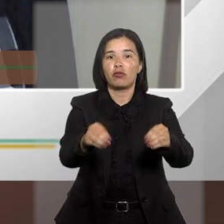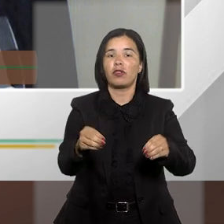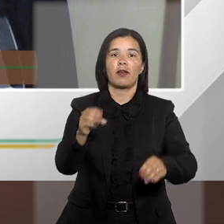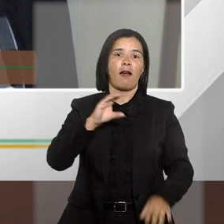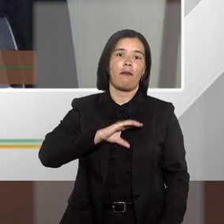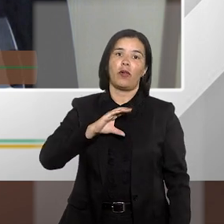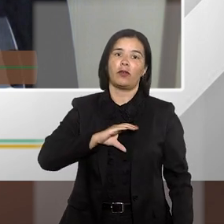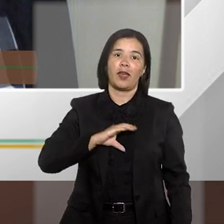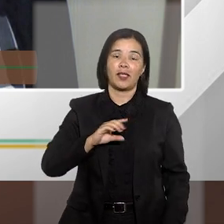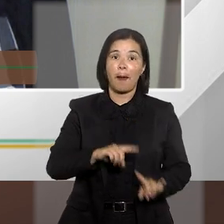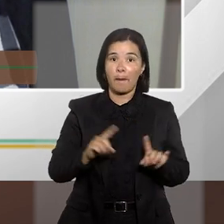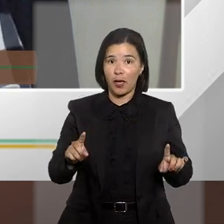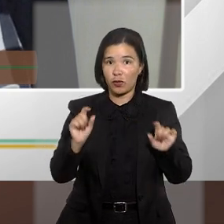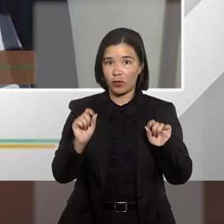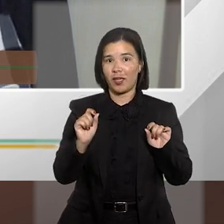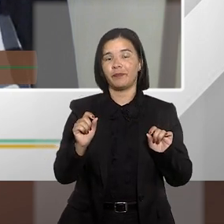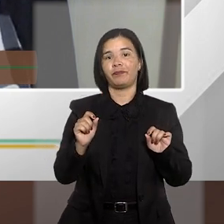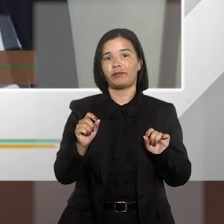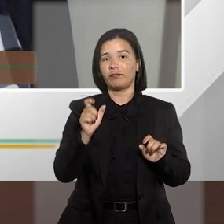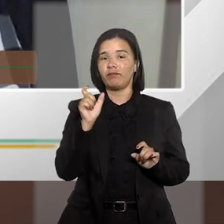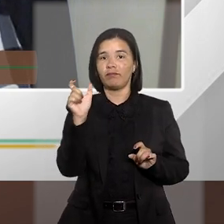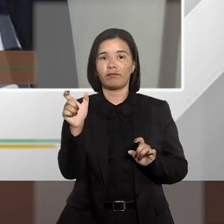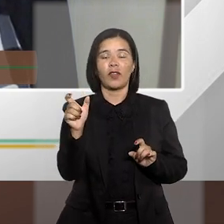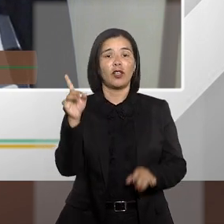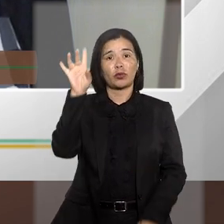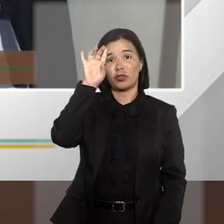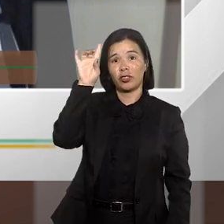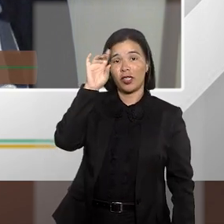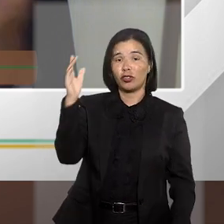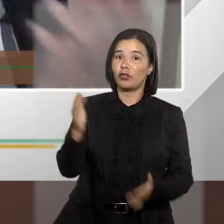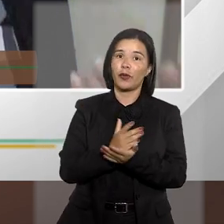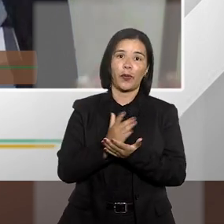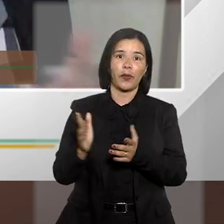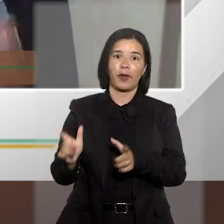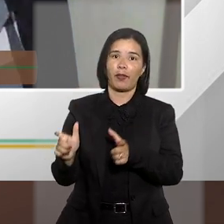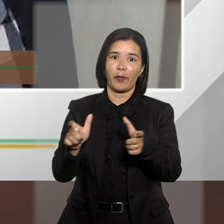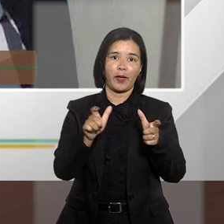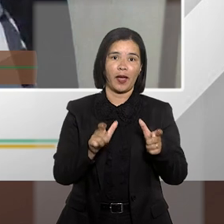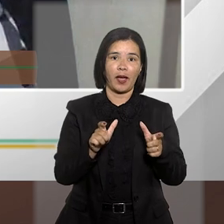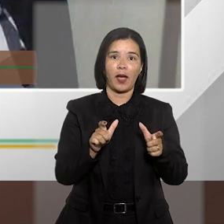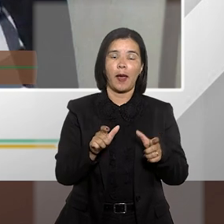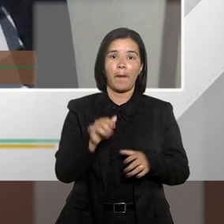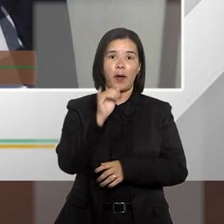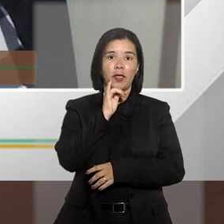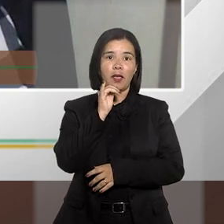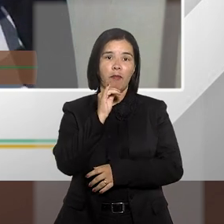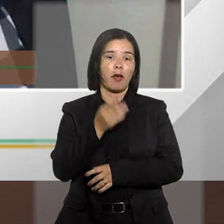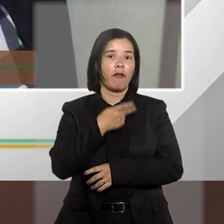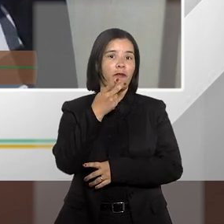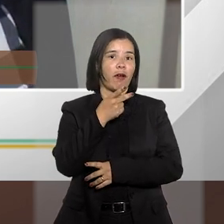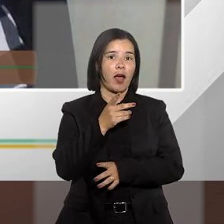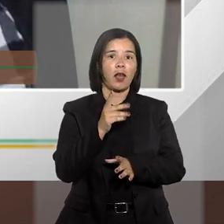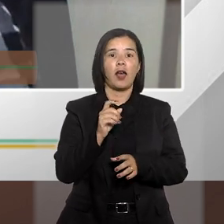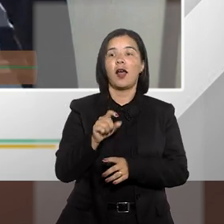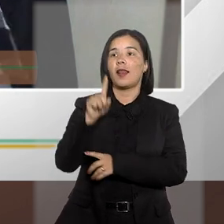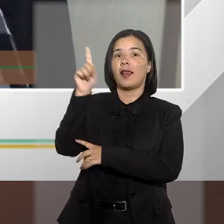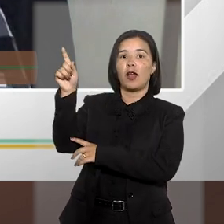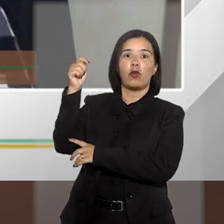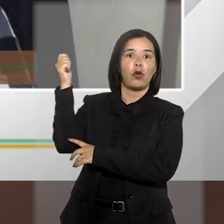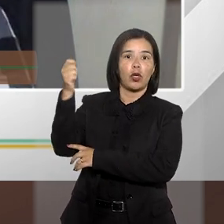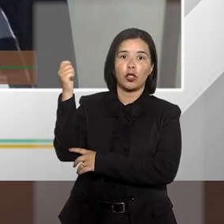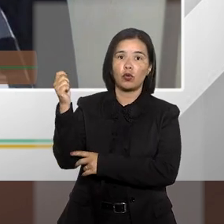outras formas de expressão, como você tem no dia a dia em qualquer lugar. Então, a forma que se fala no Pará não é igual como se fala no Rio Grande do Sul, e